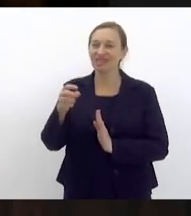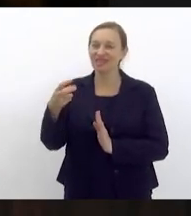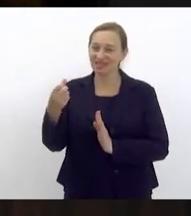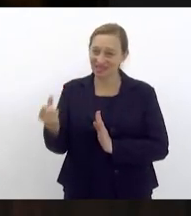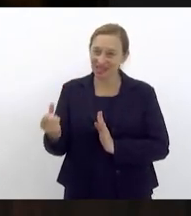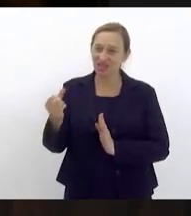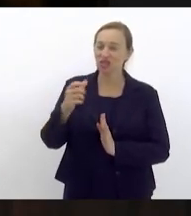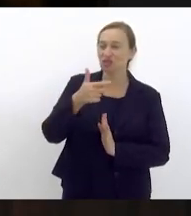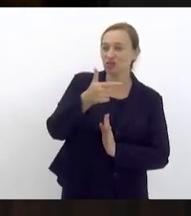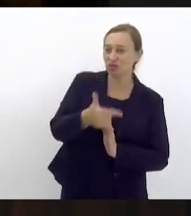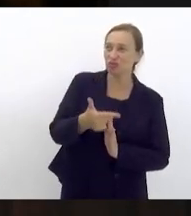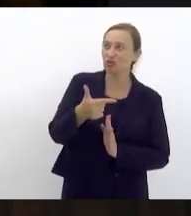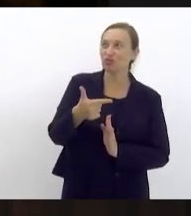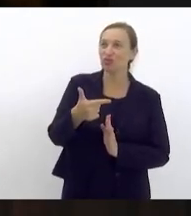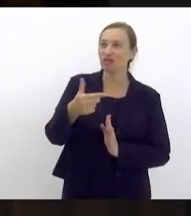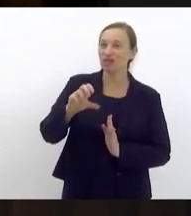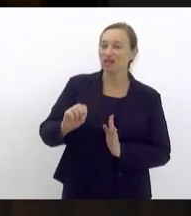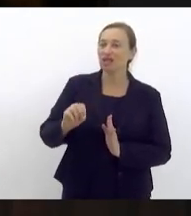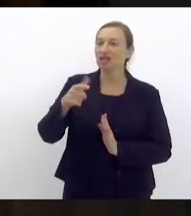de 2002